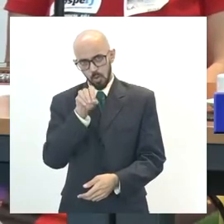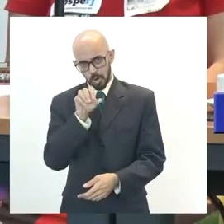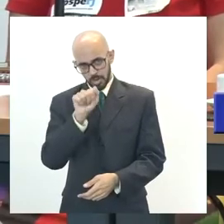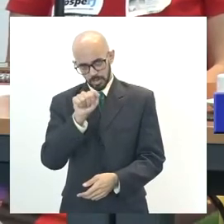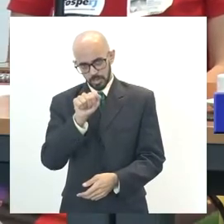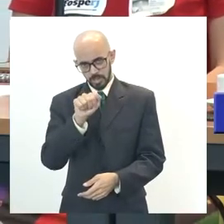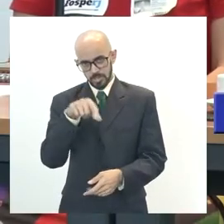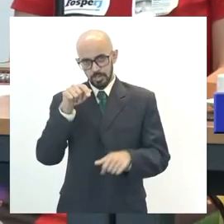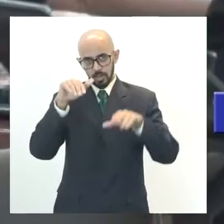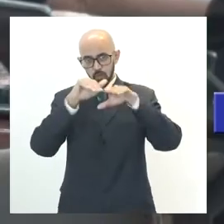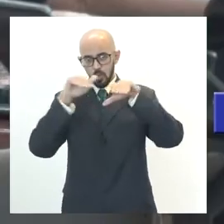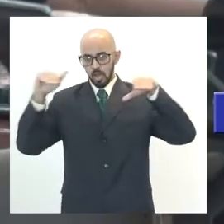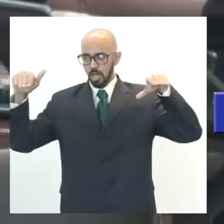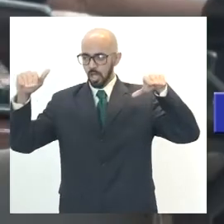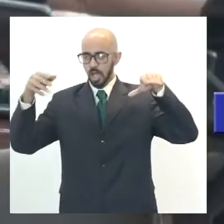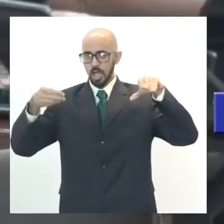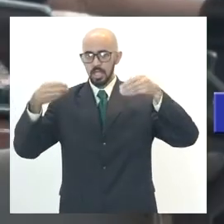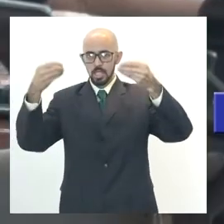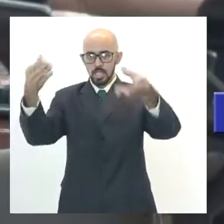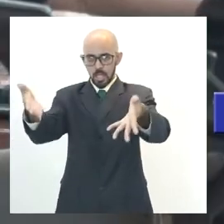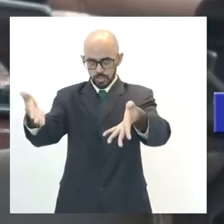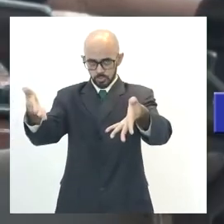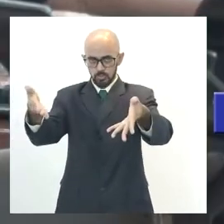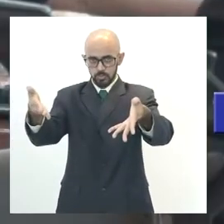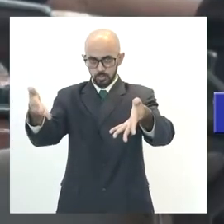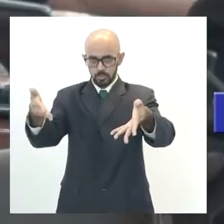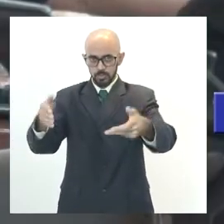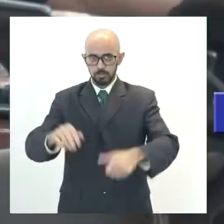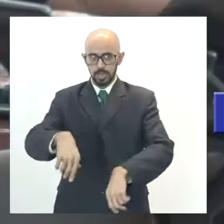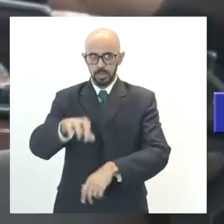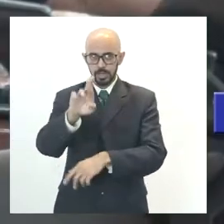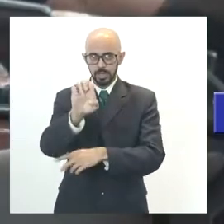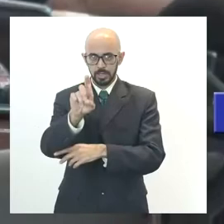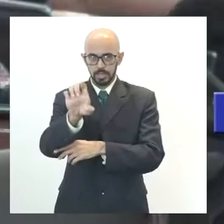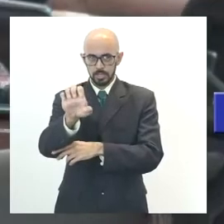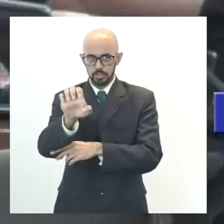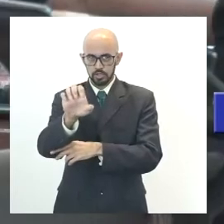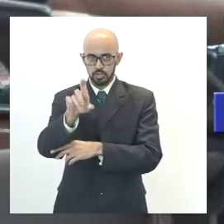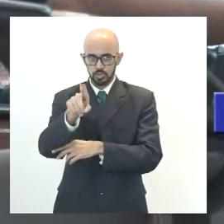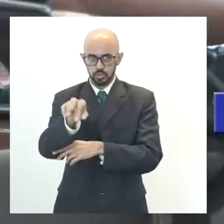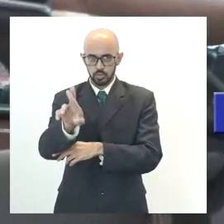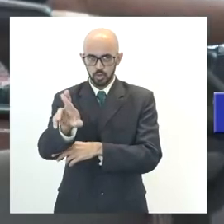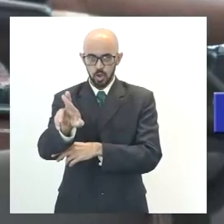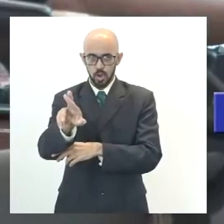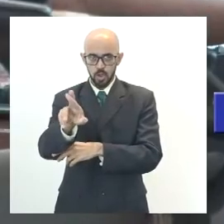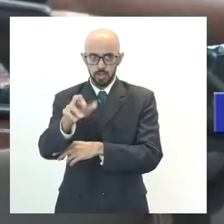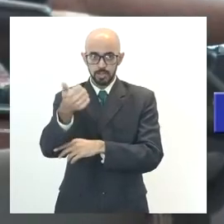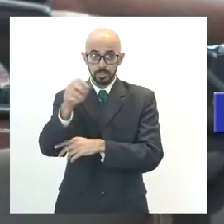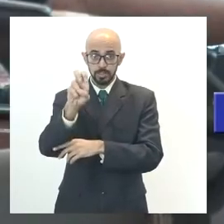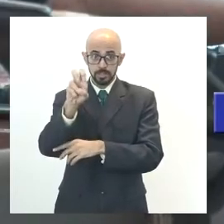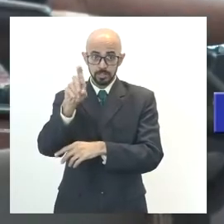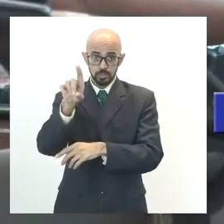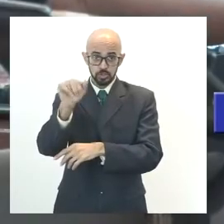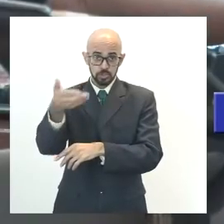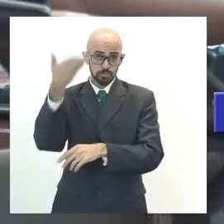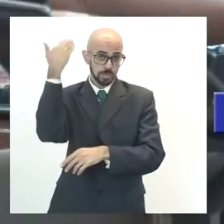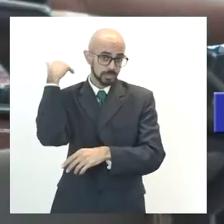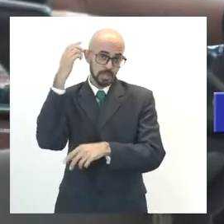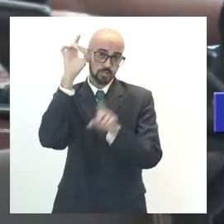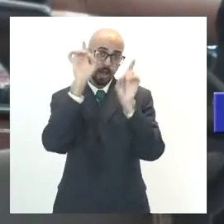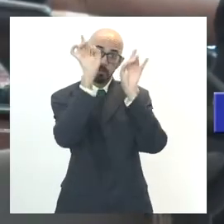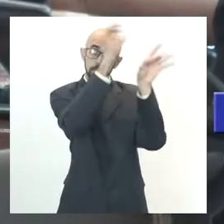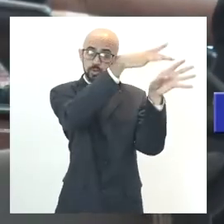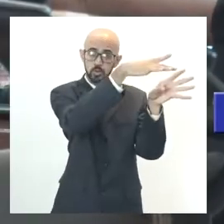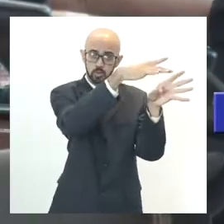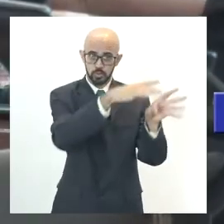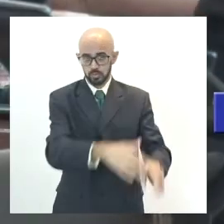andar entregue ao conglomerado econômico da rede door 15 dias atrás abandonou o andar foi